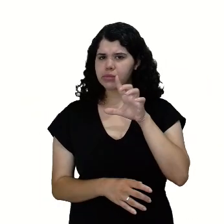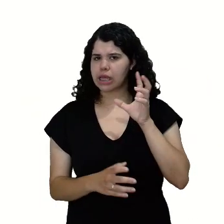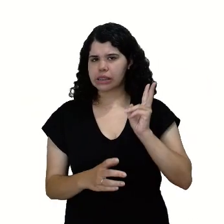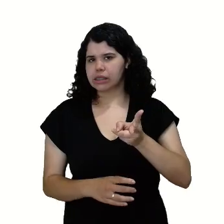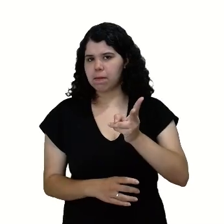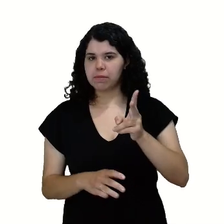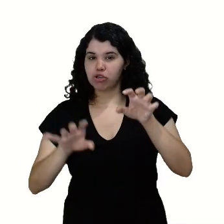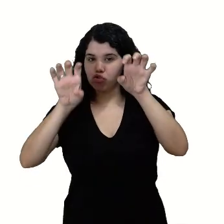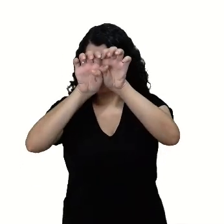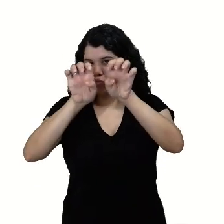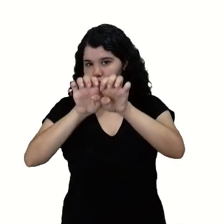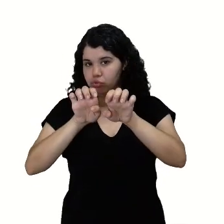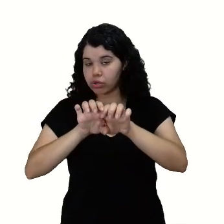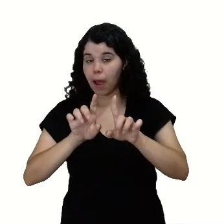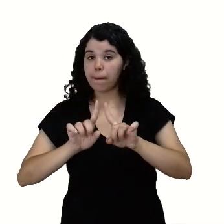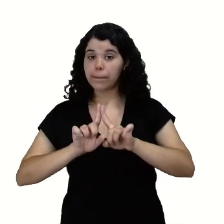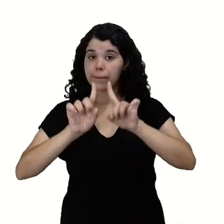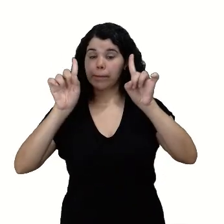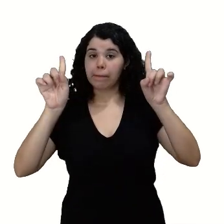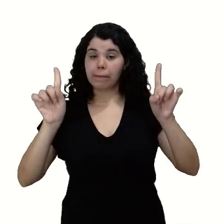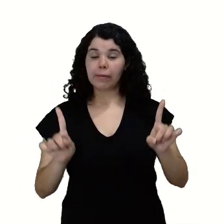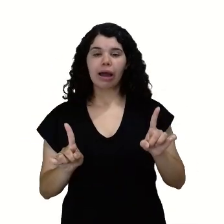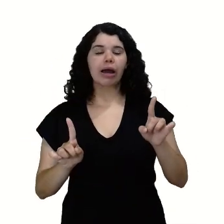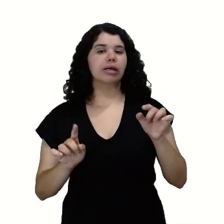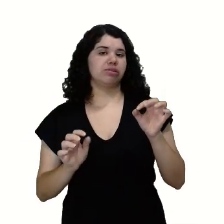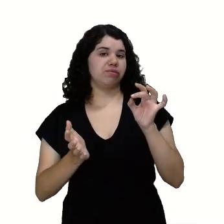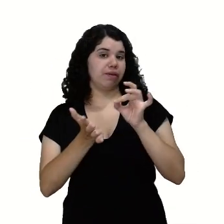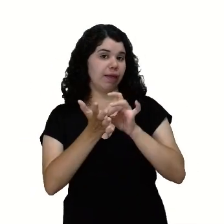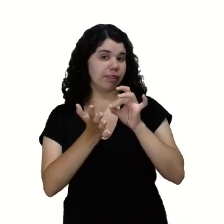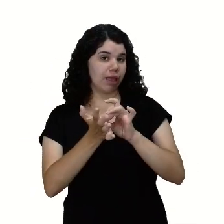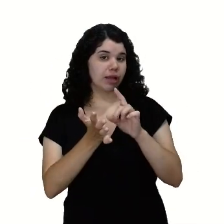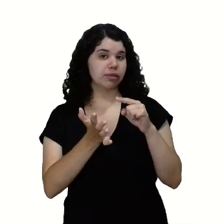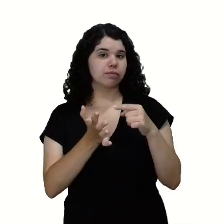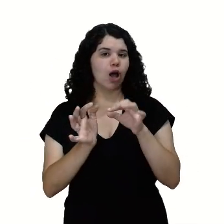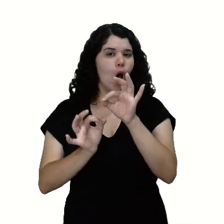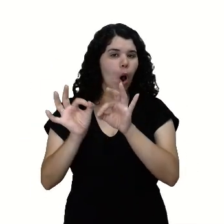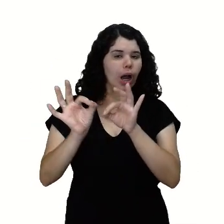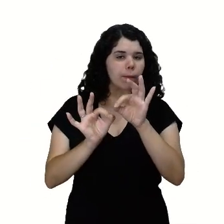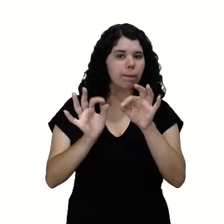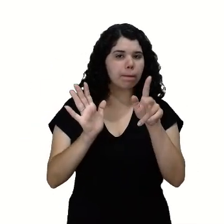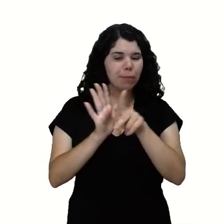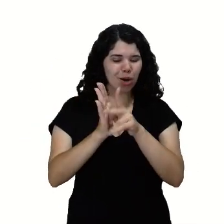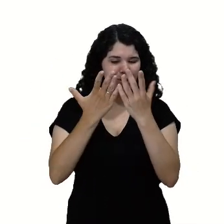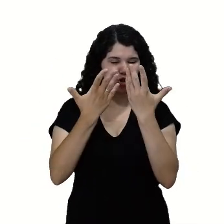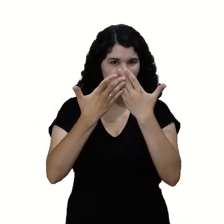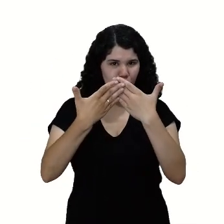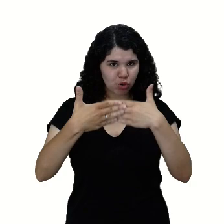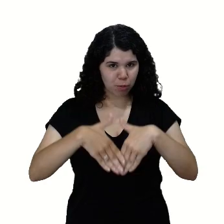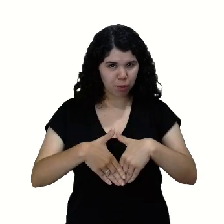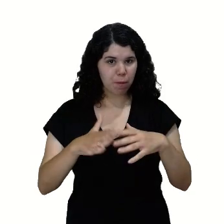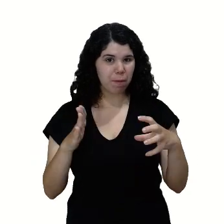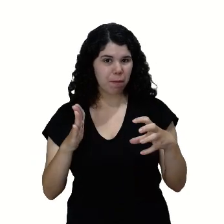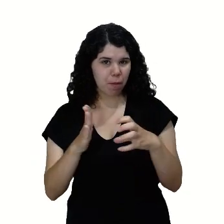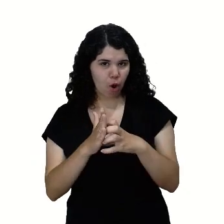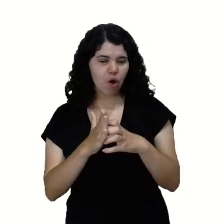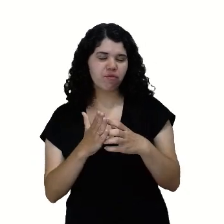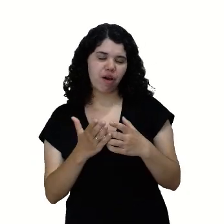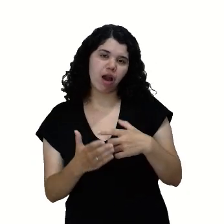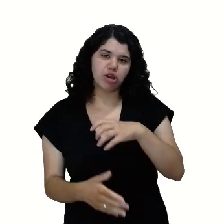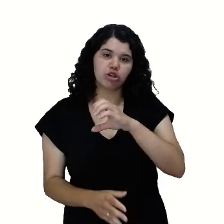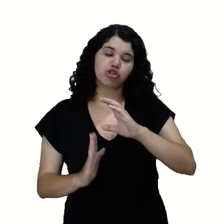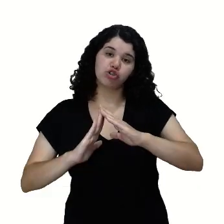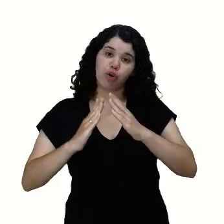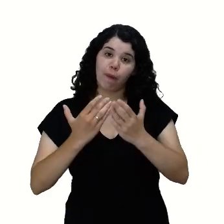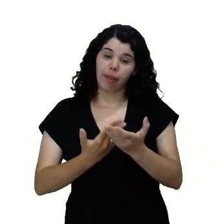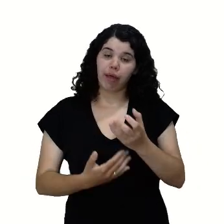daí. O único detalhe quando a gente está falando de preparação para as escolas técnicas é porque muitas vezes as questões elas